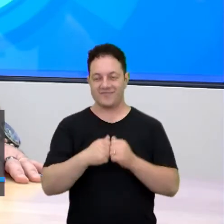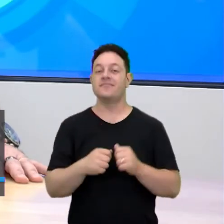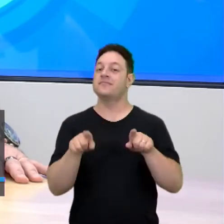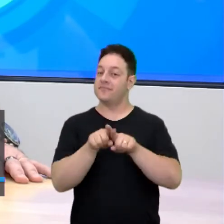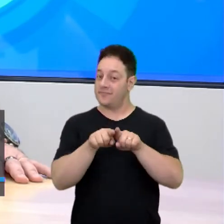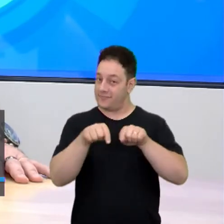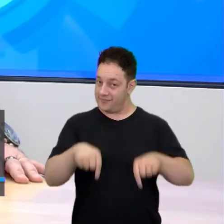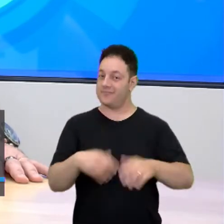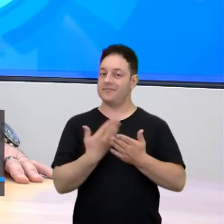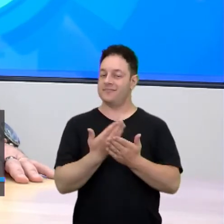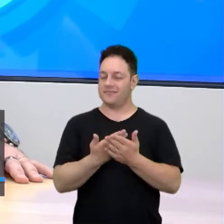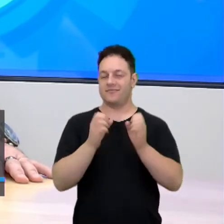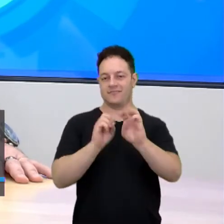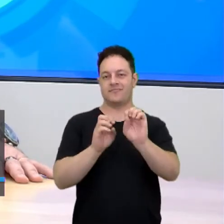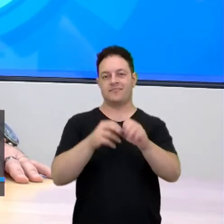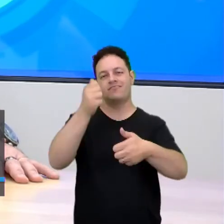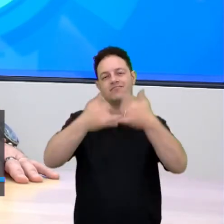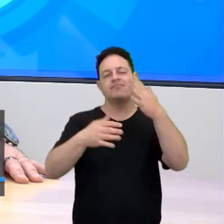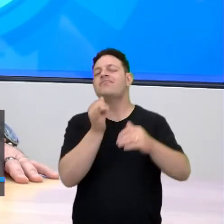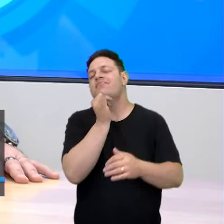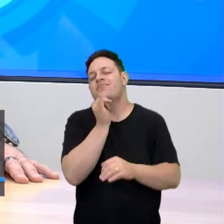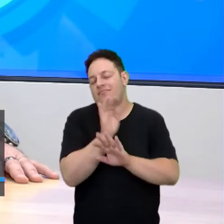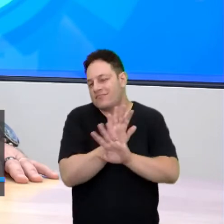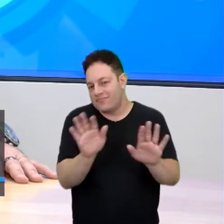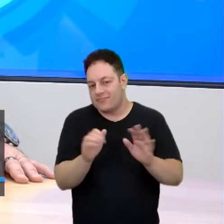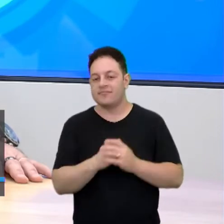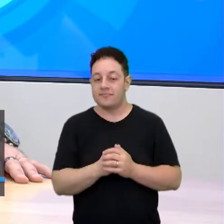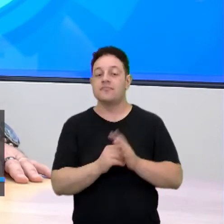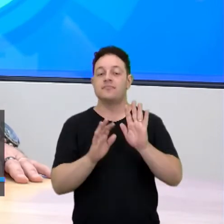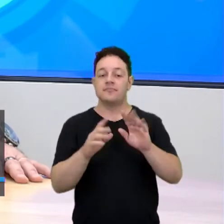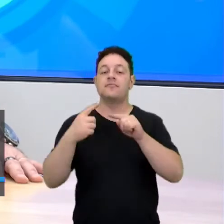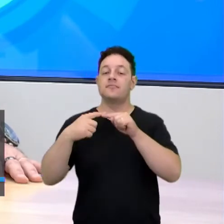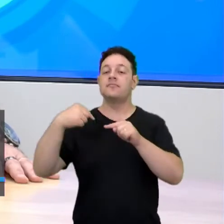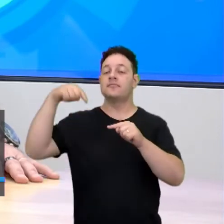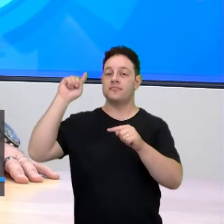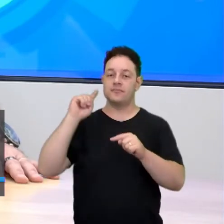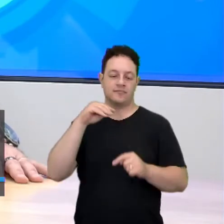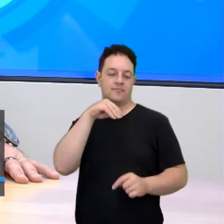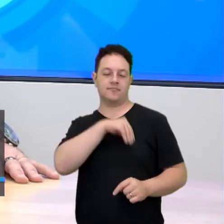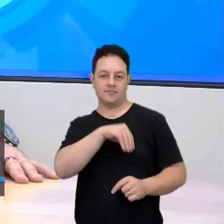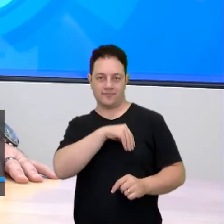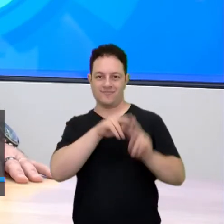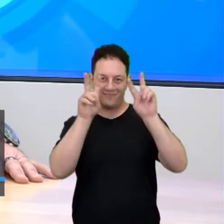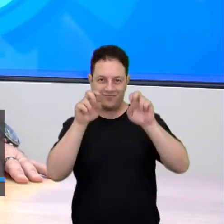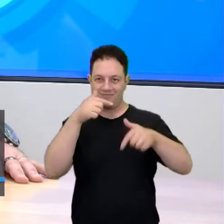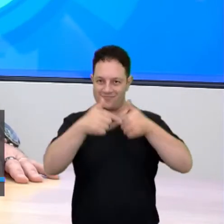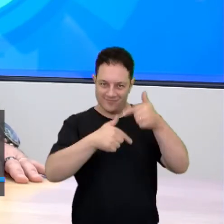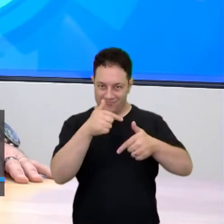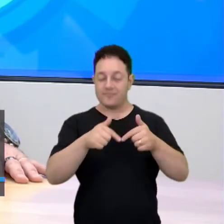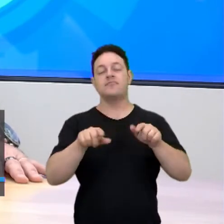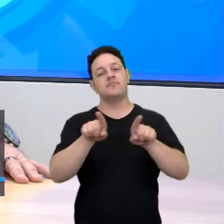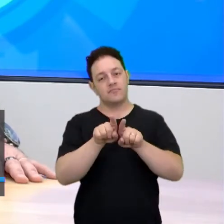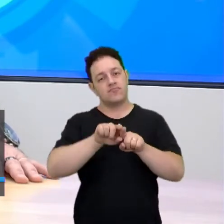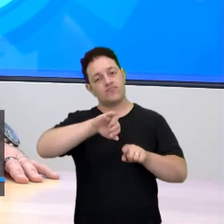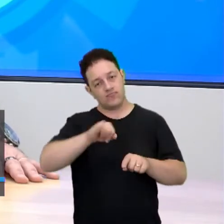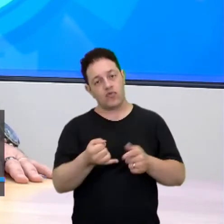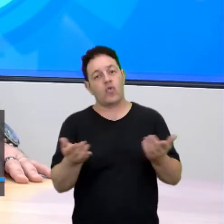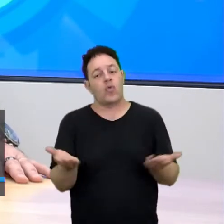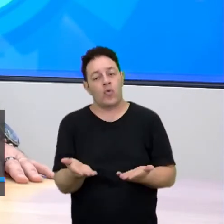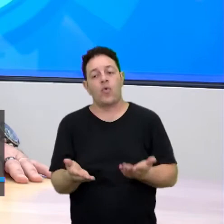também não é diferente. Como na aula anterior de renda e trabalho, eu também vou utilizar nesta aula